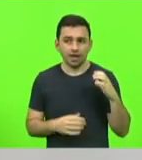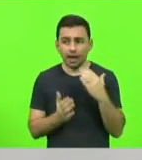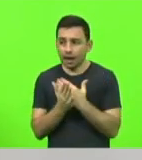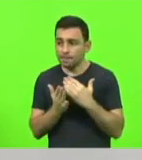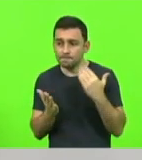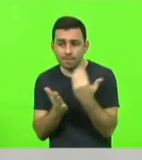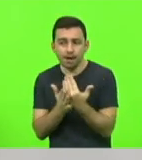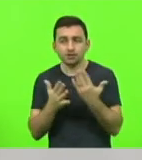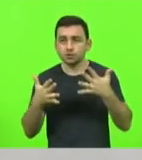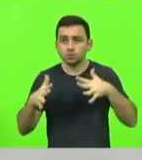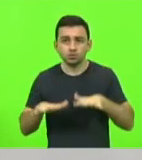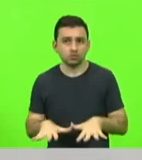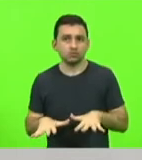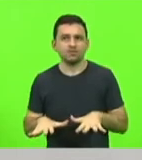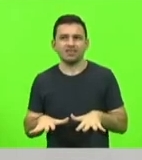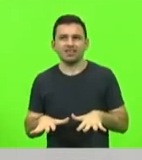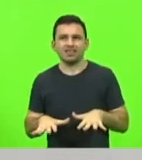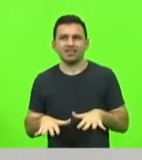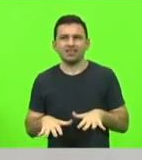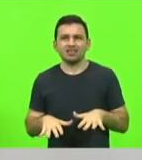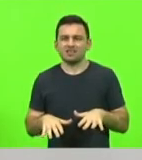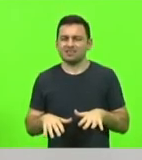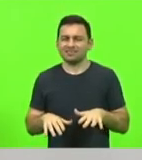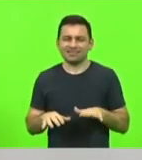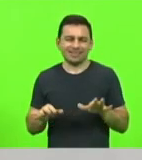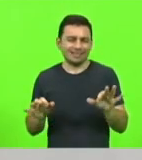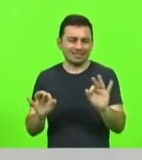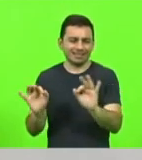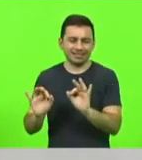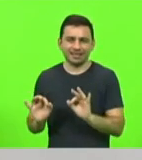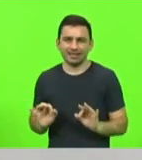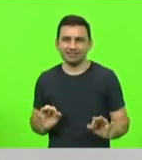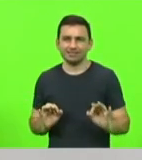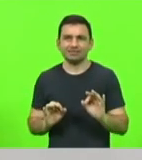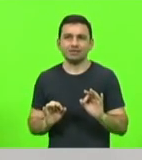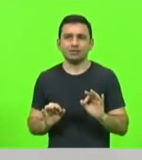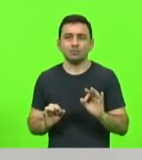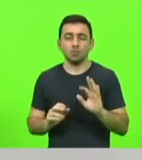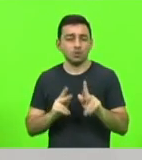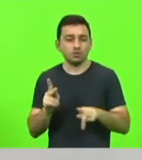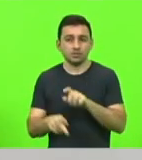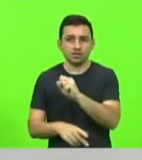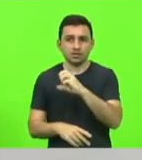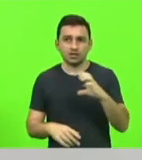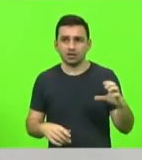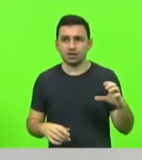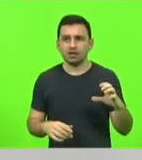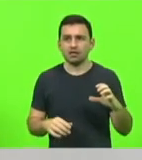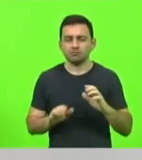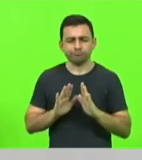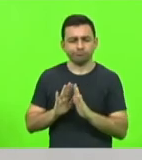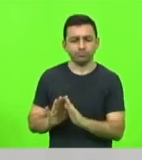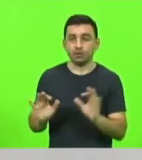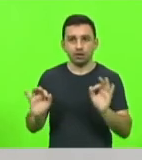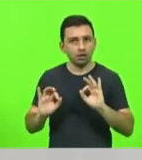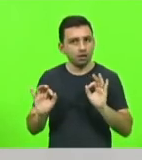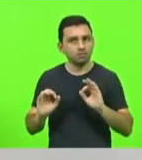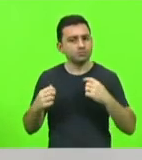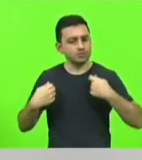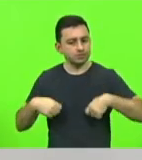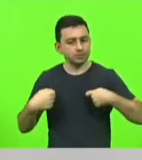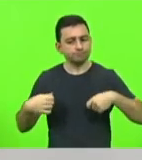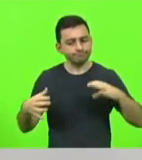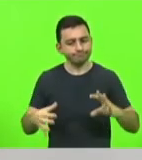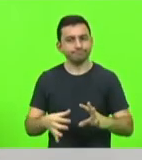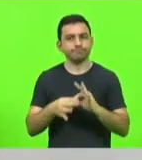inclusiva, que nenhum catarinense fique para trás por falta de política pública. Por isso, como deputado, quero aqui mais uma